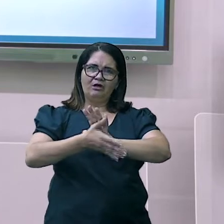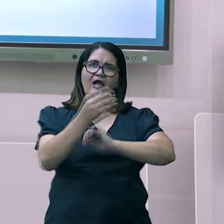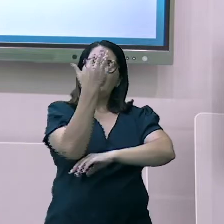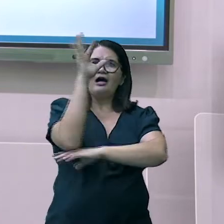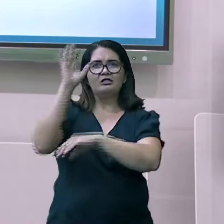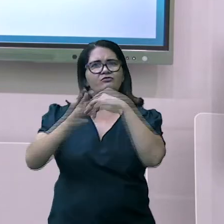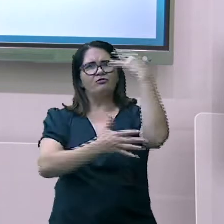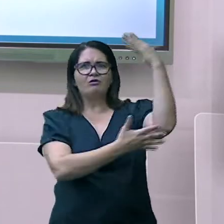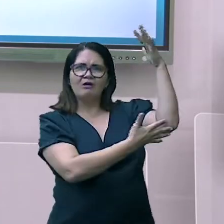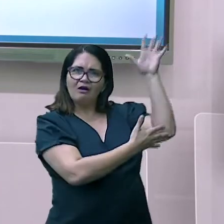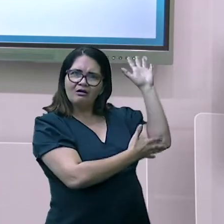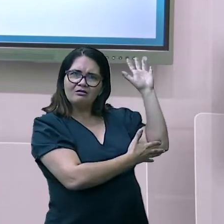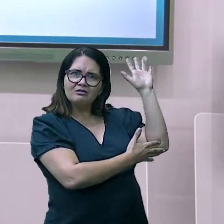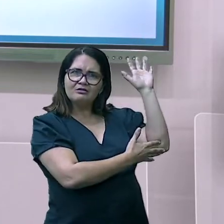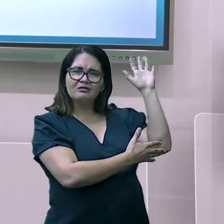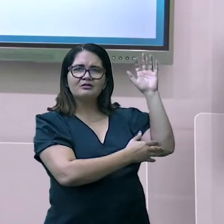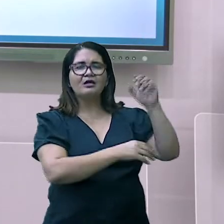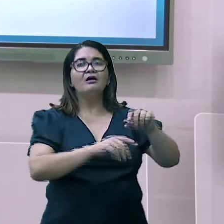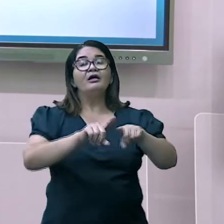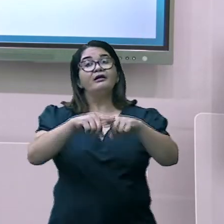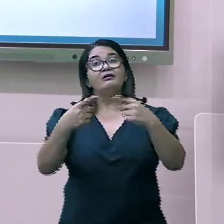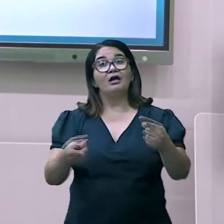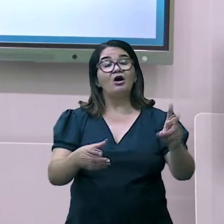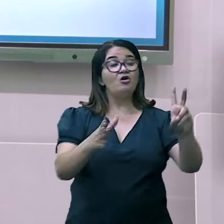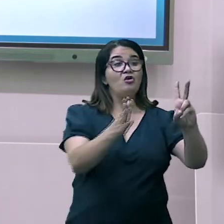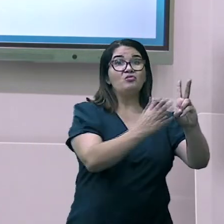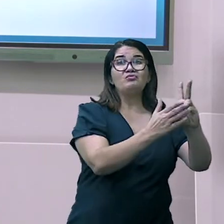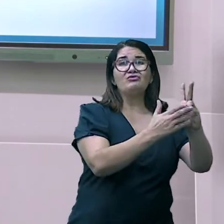afastadas, afastando assim